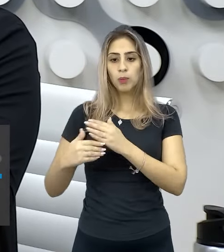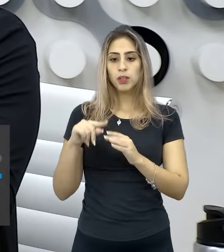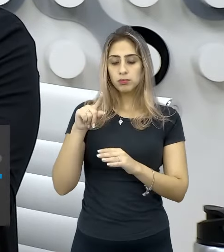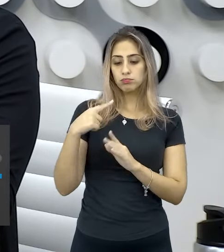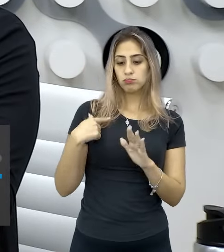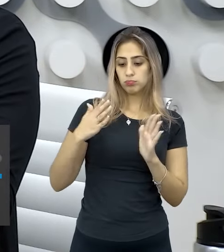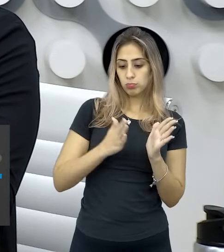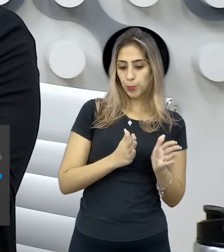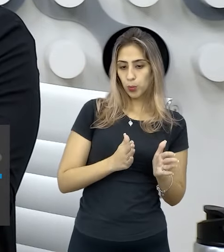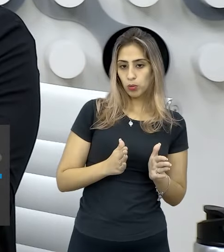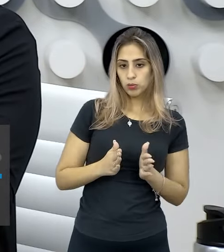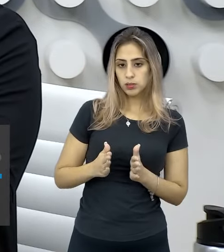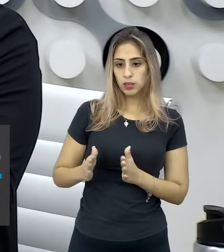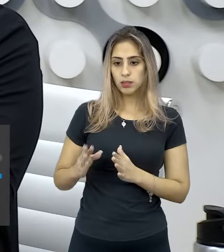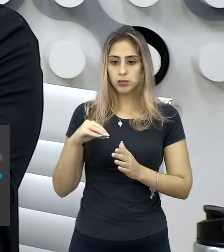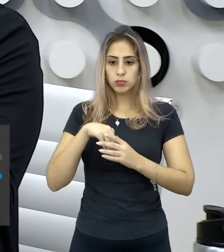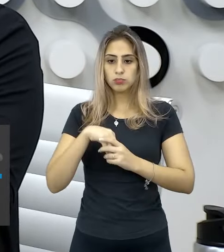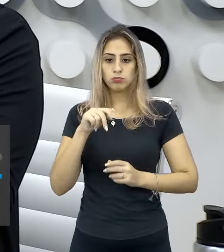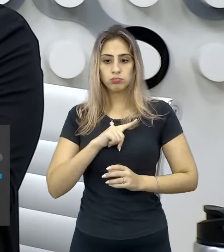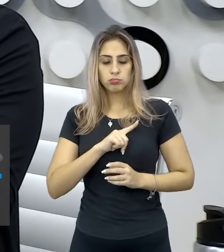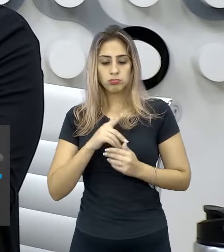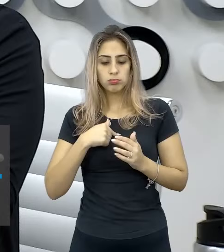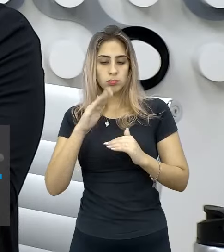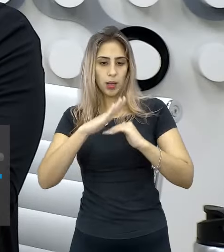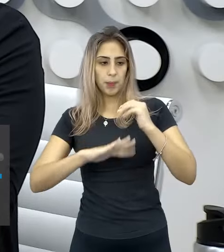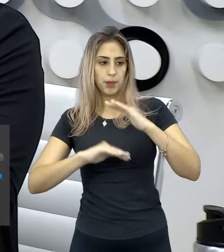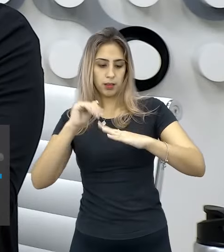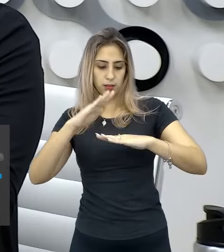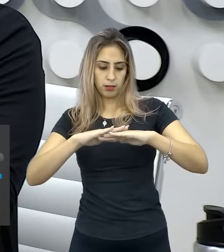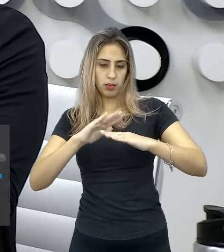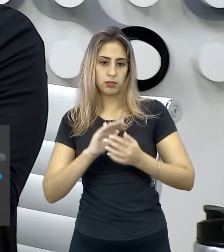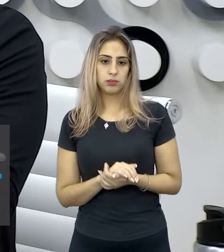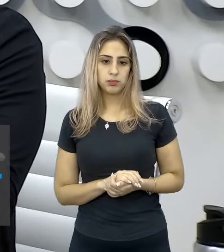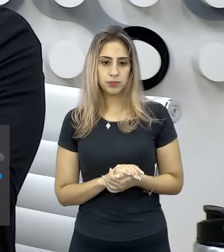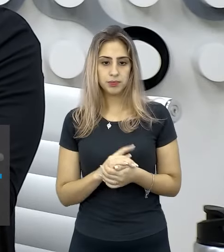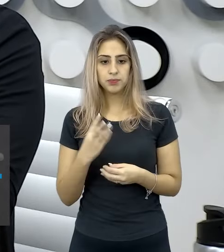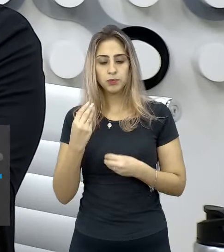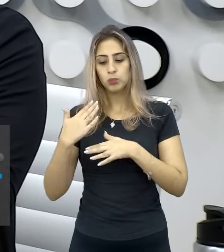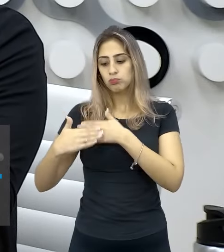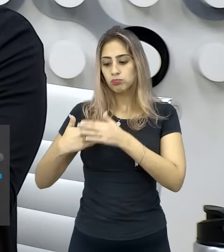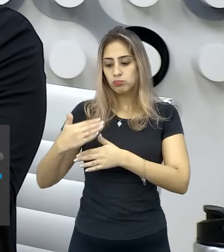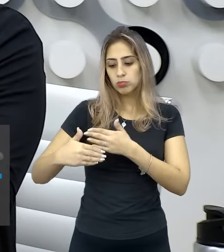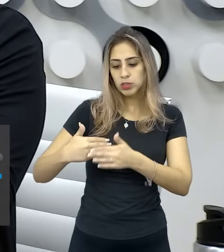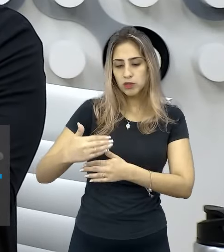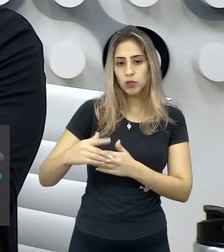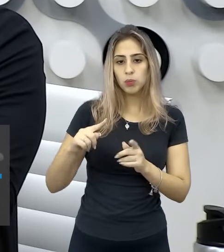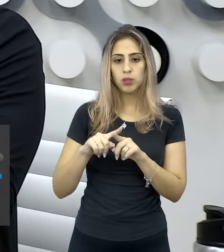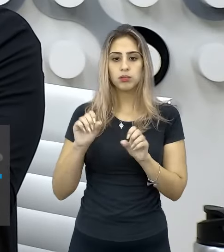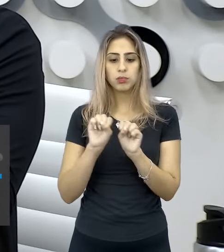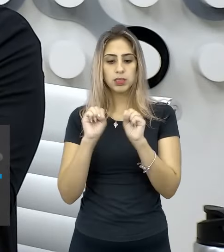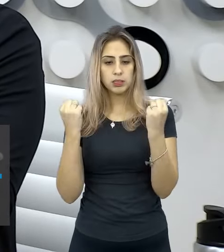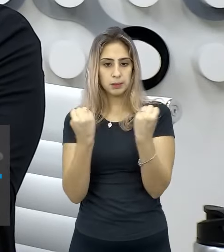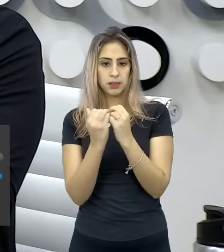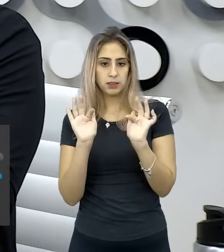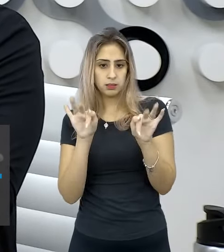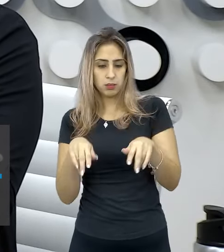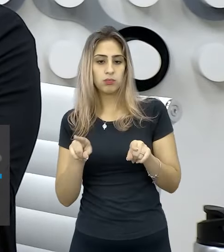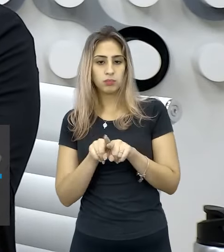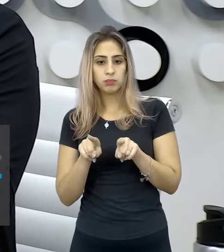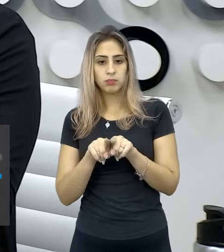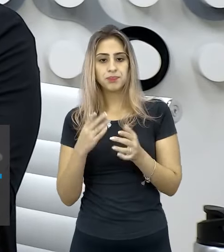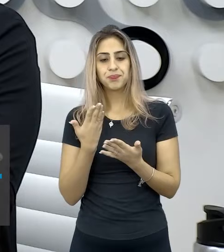o processo ali, quando tem o destaque das habilidades, tanto na introdução, no desenvolvimento e na sistematização, há